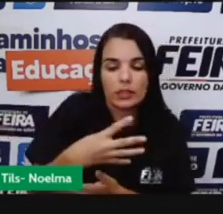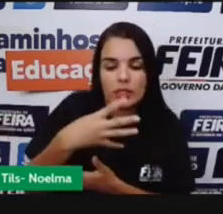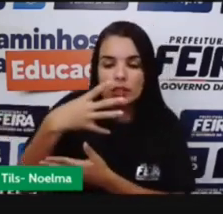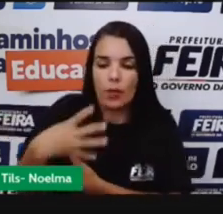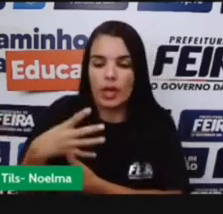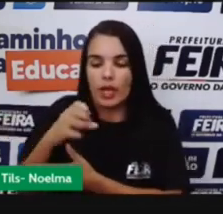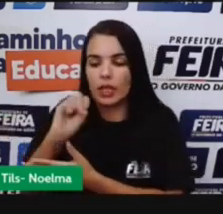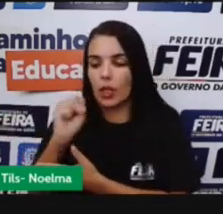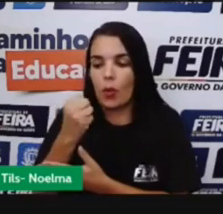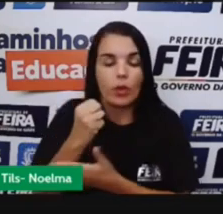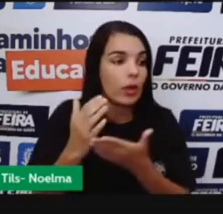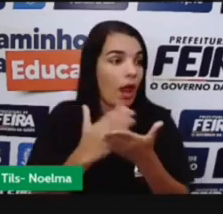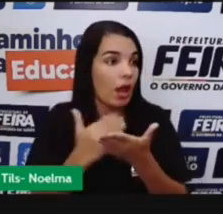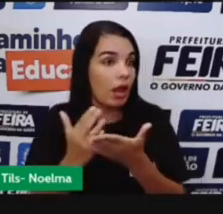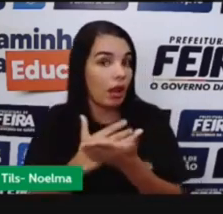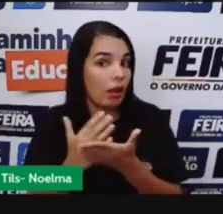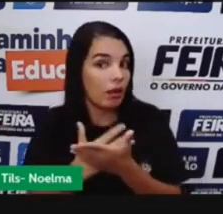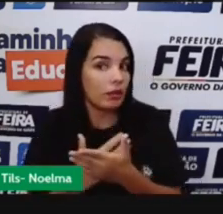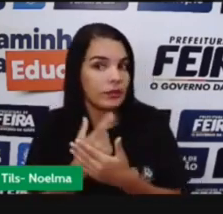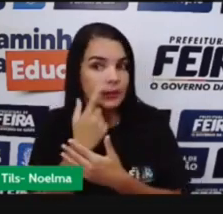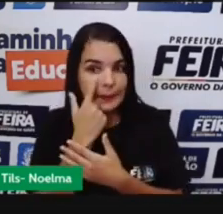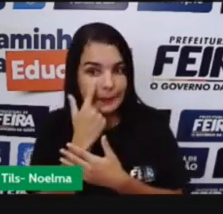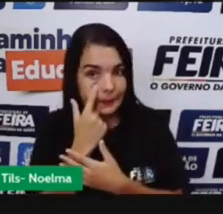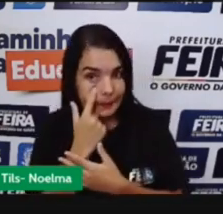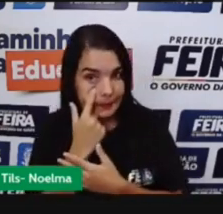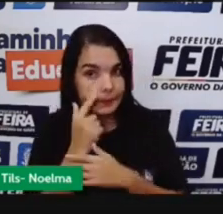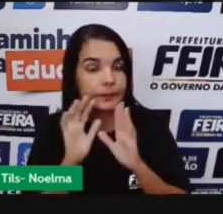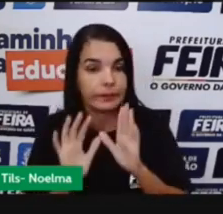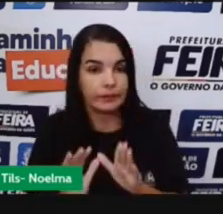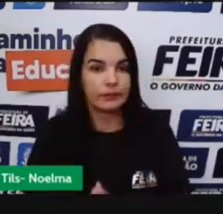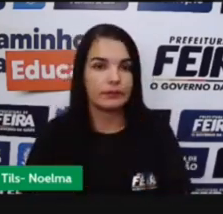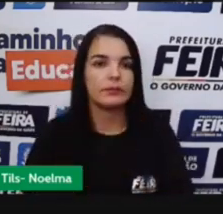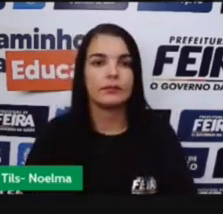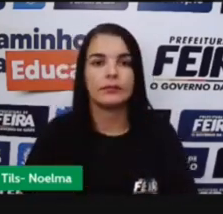2.448 livros. Vamos anotar aqui, ó.